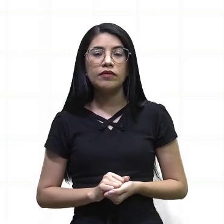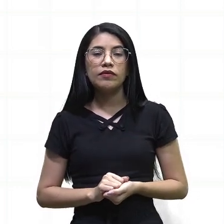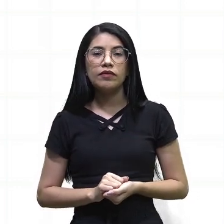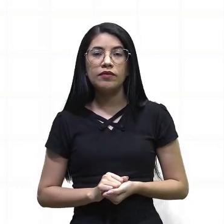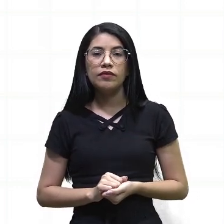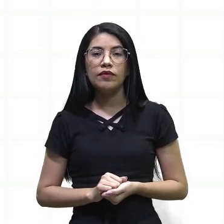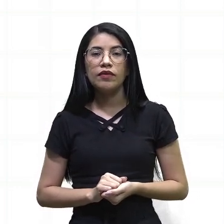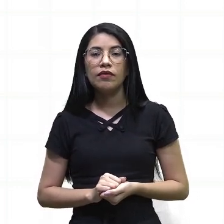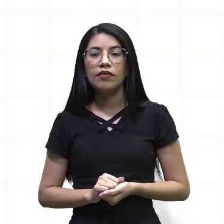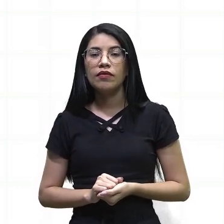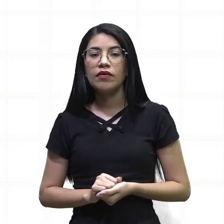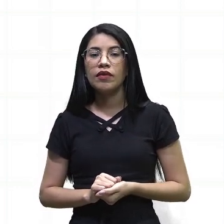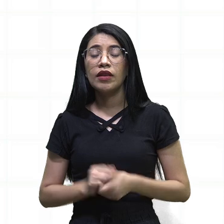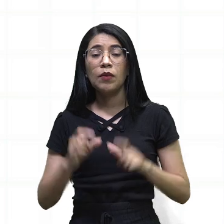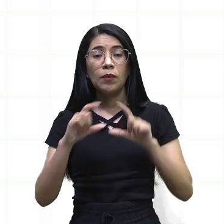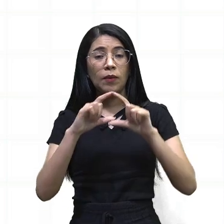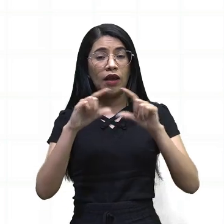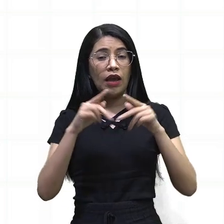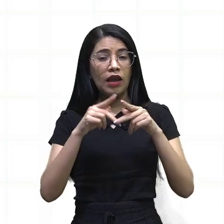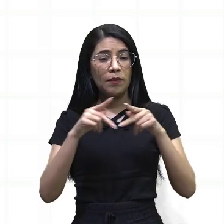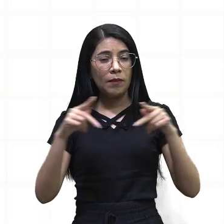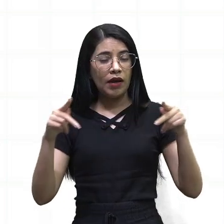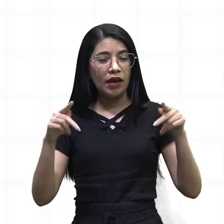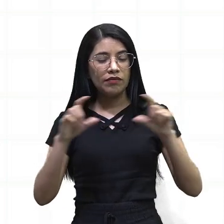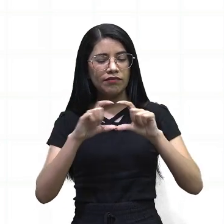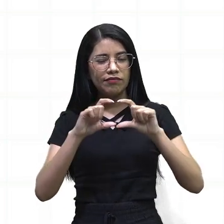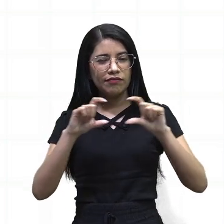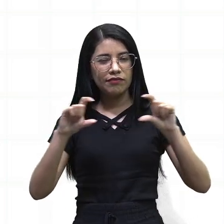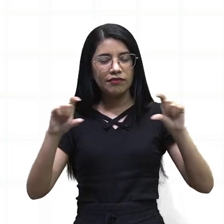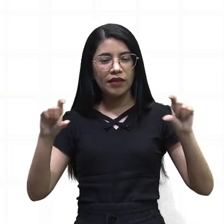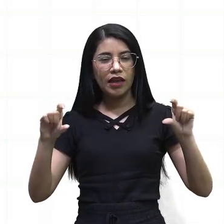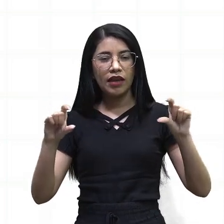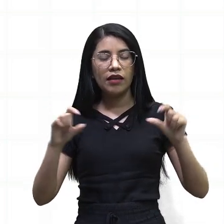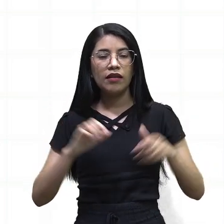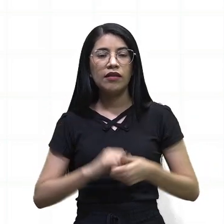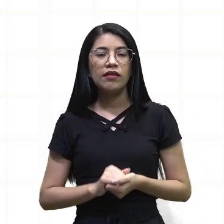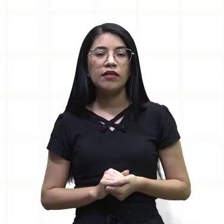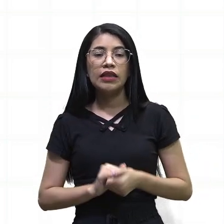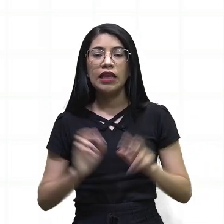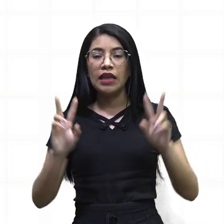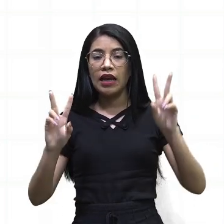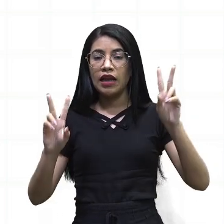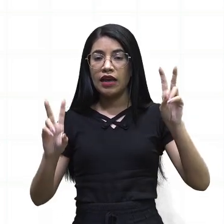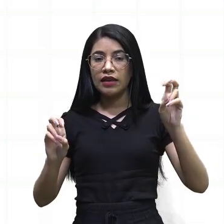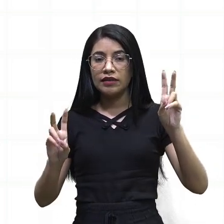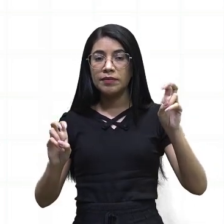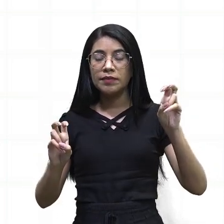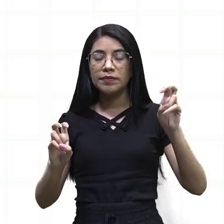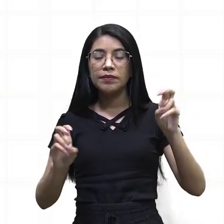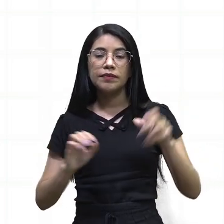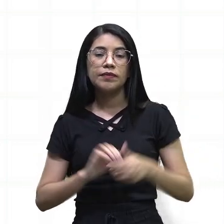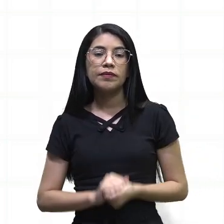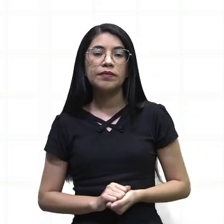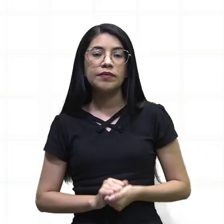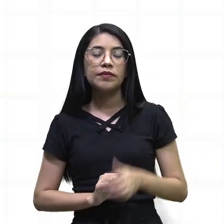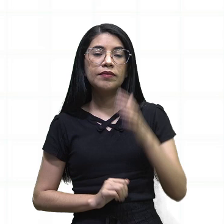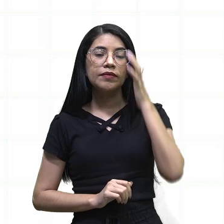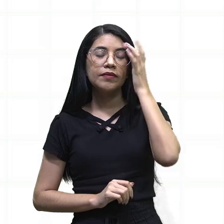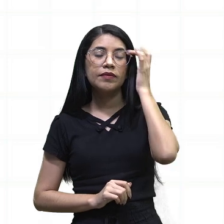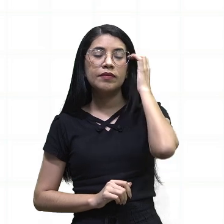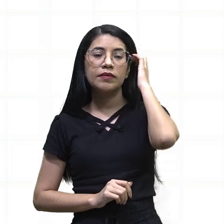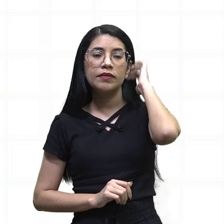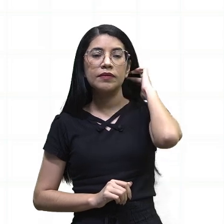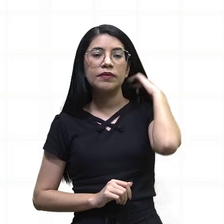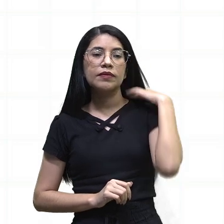E todo esse enunciado aqui, certo? Que começou aqui com aspas, né? Todo esse enunciado